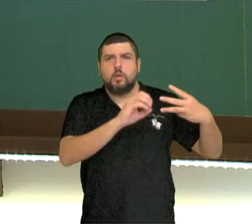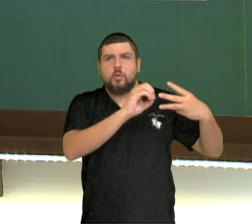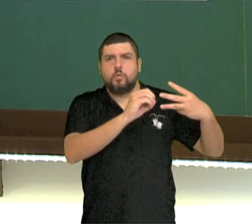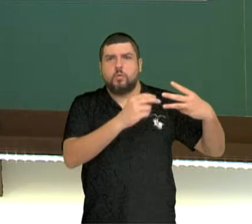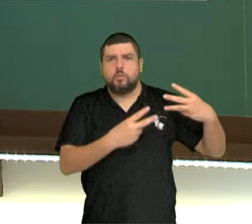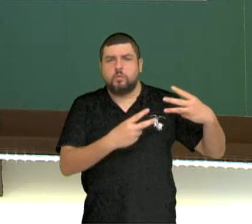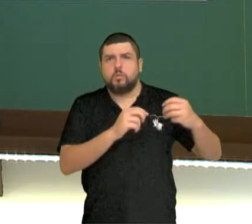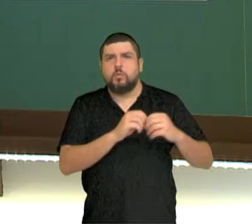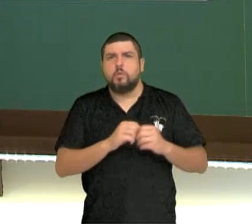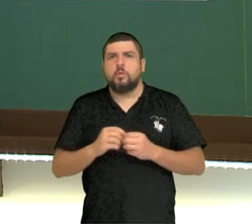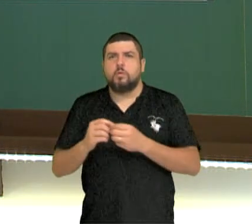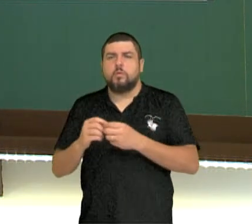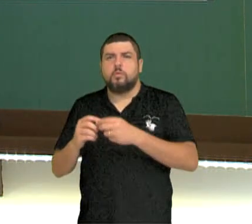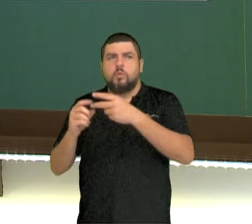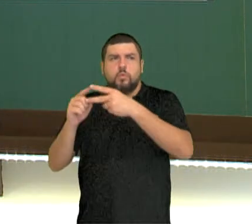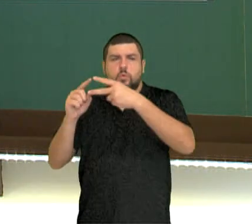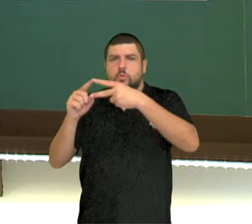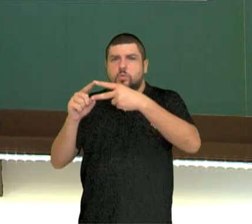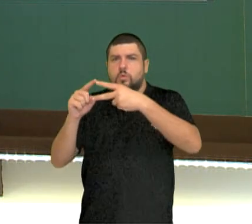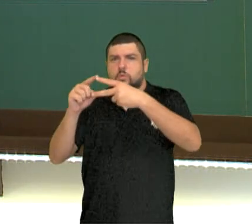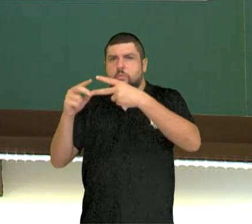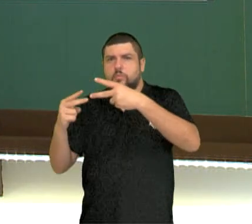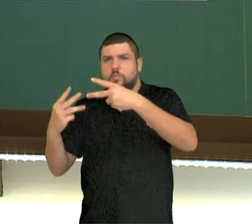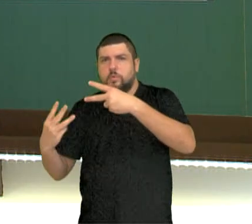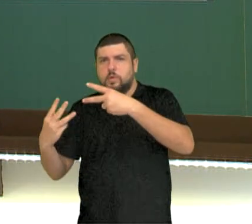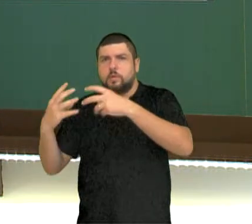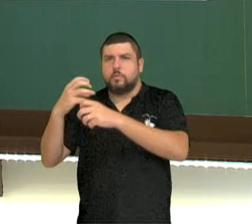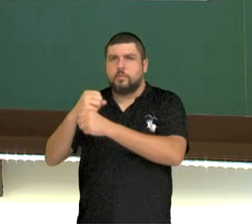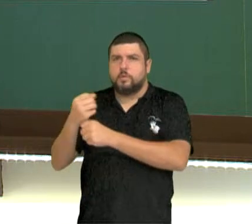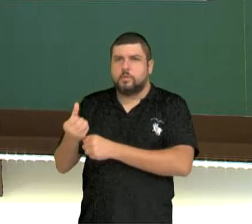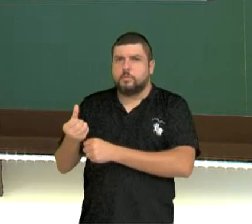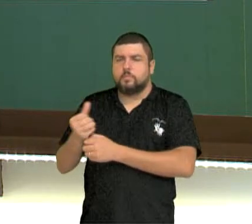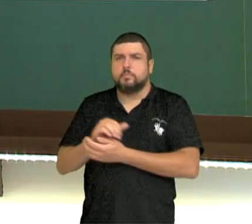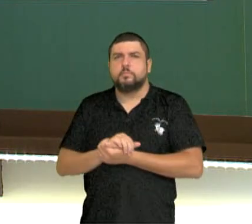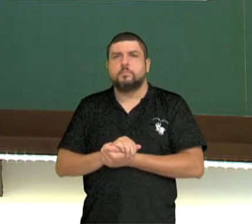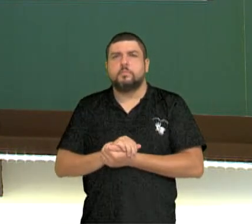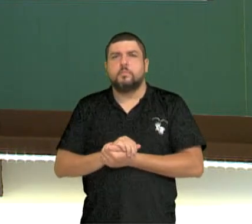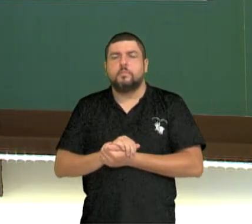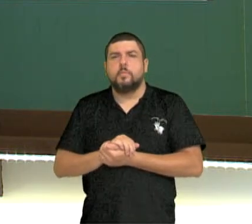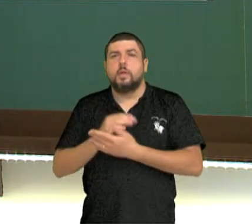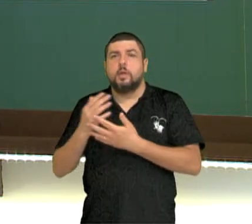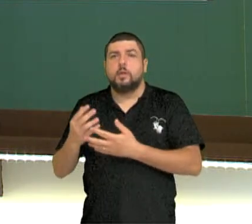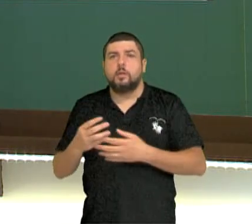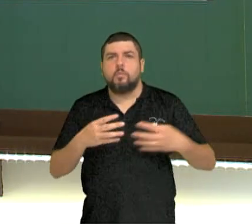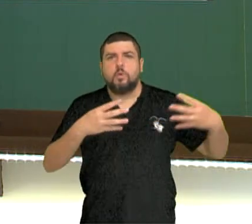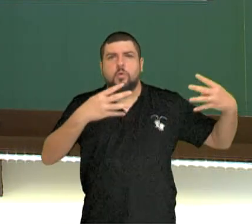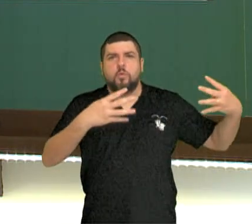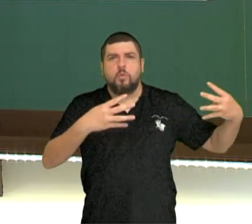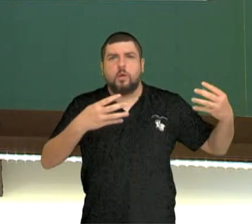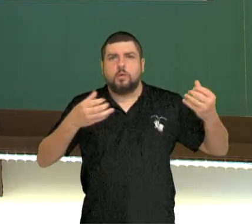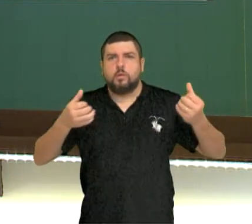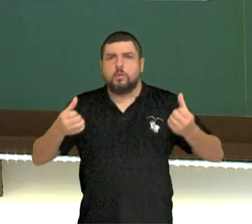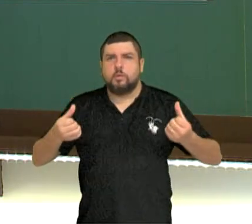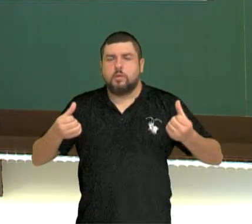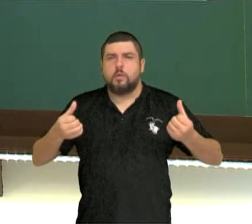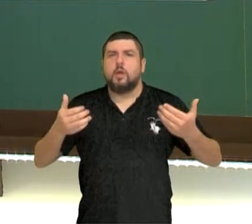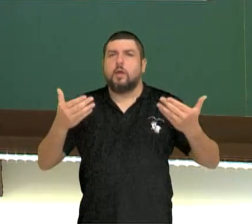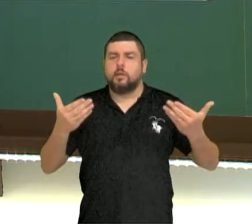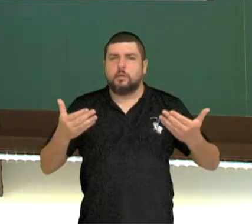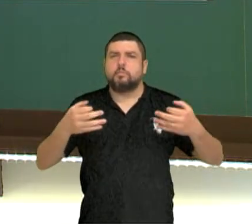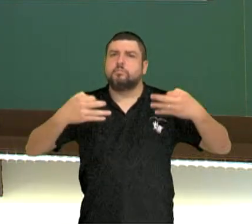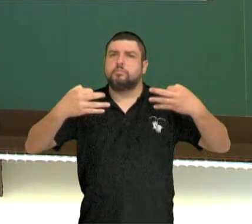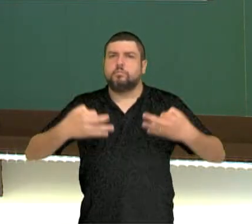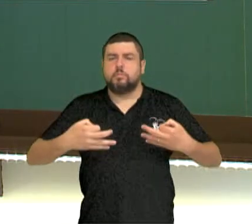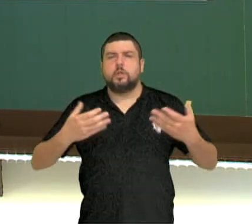2, 6. 3 vezes 2, 6. Ou seja, essa reação ela está balanceada, ela